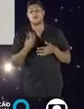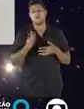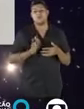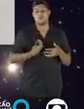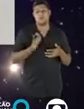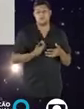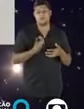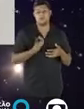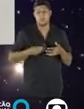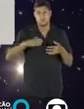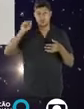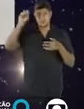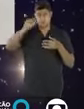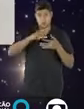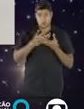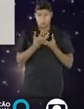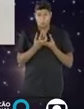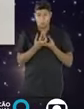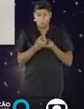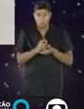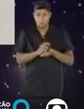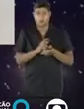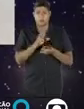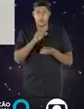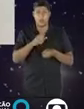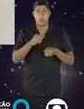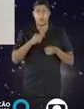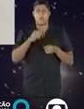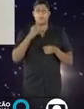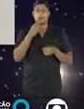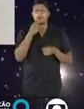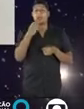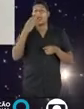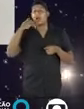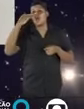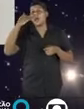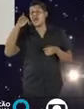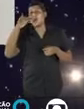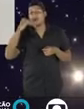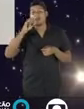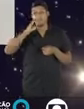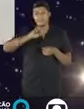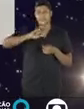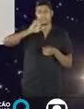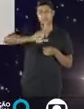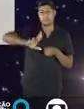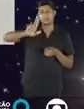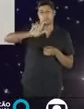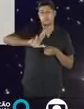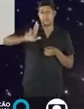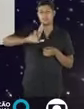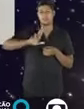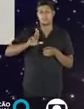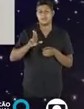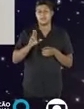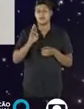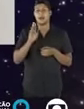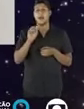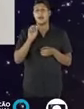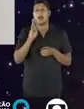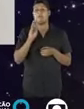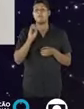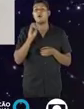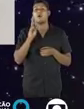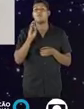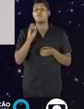mamão sequinha, desidratada, vira uma pimenta do reino maravilhosa. Se você usar semente da abóbora,